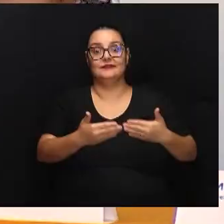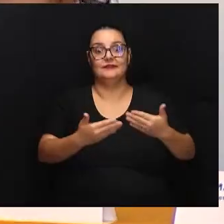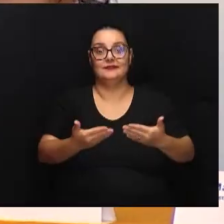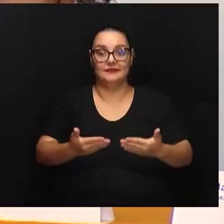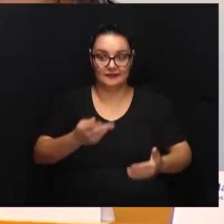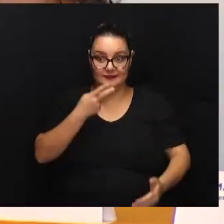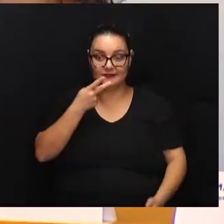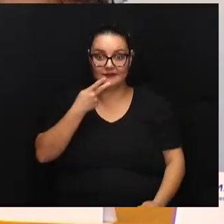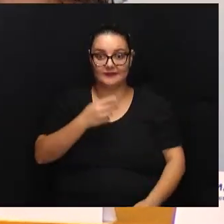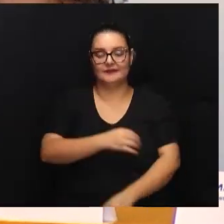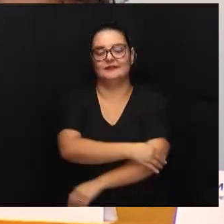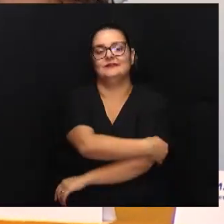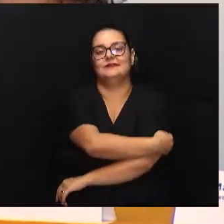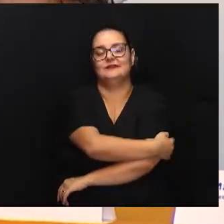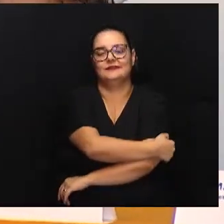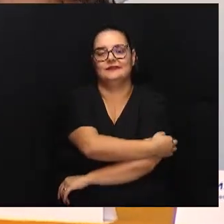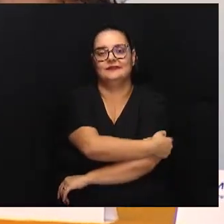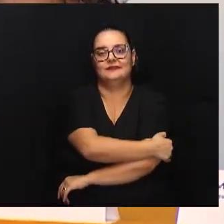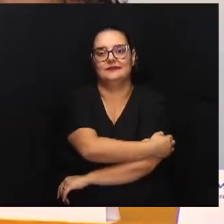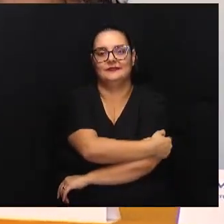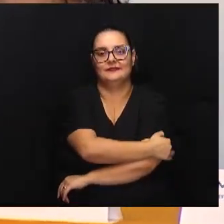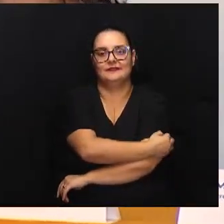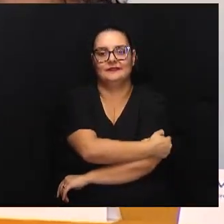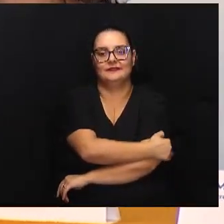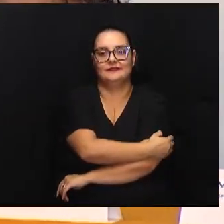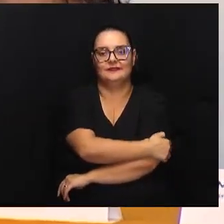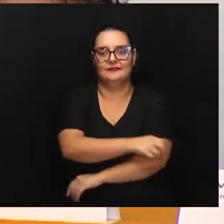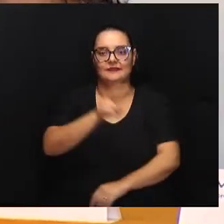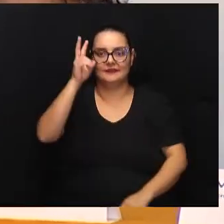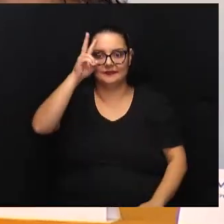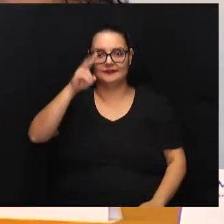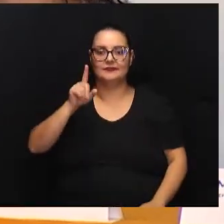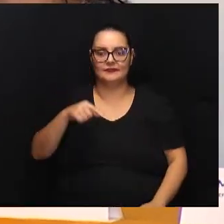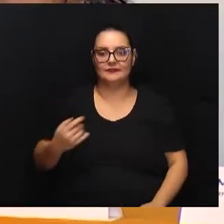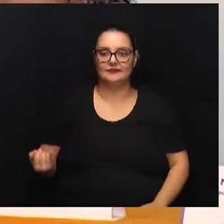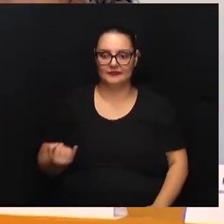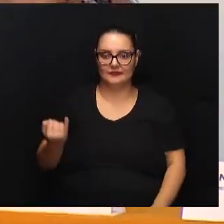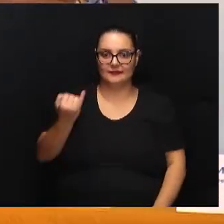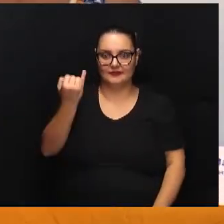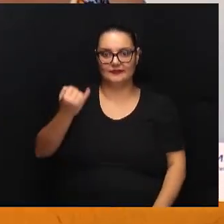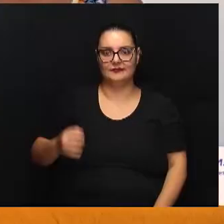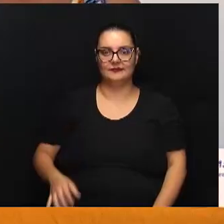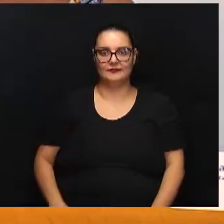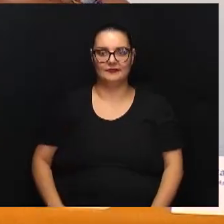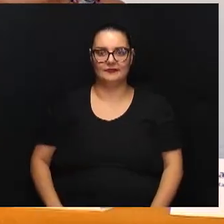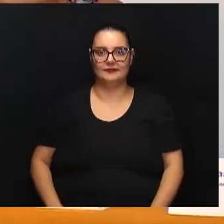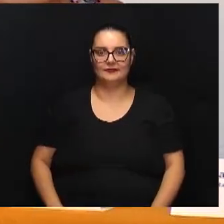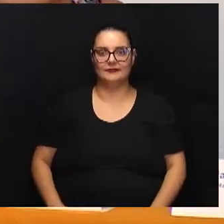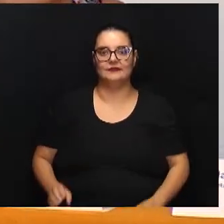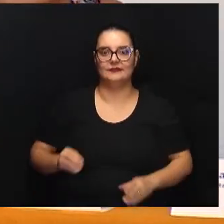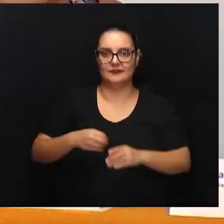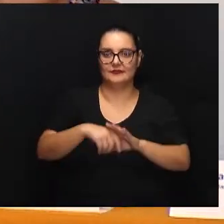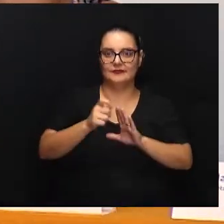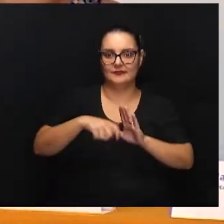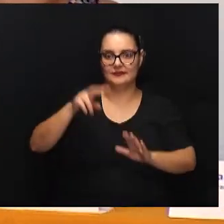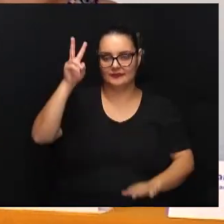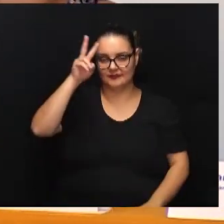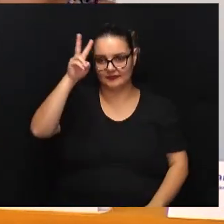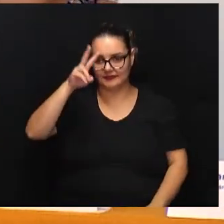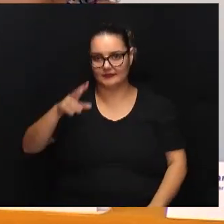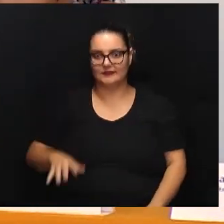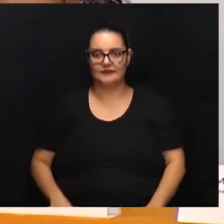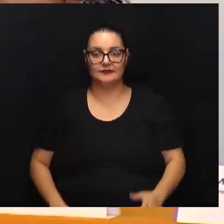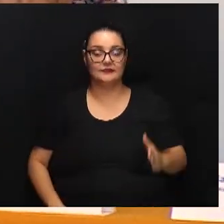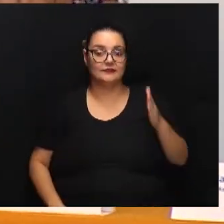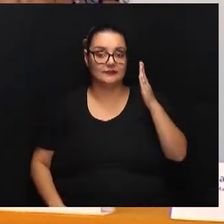Ele vai e adianta essa questão da história. Mas é muito importante,